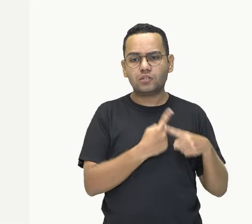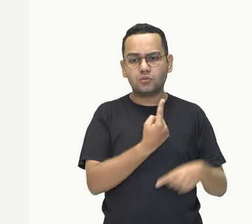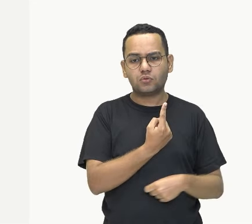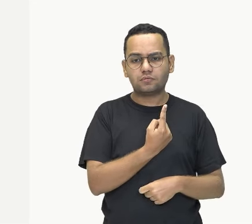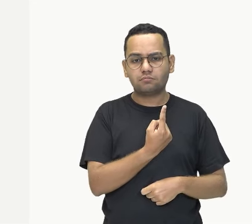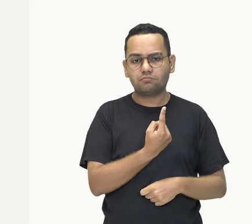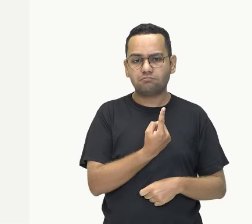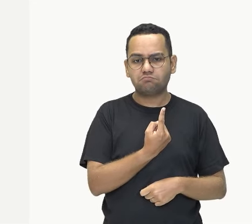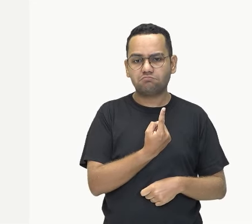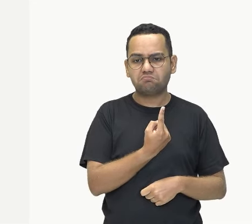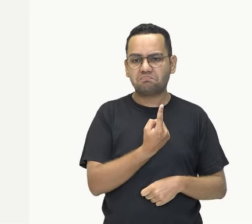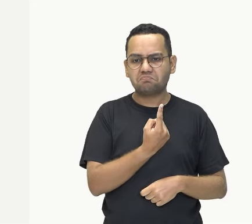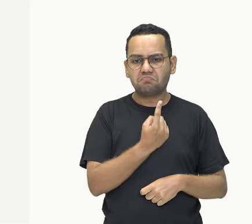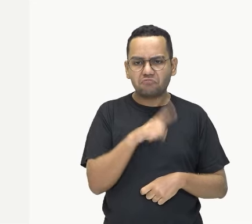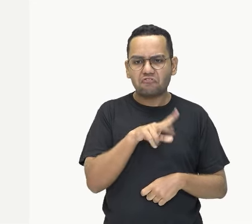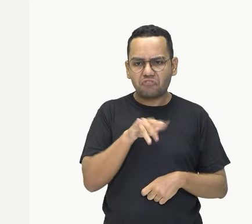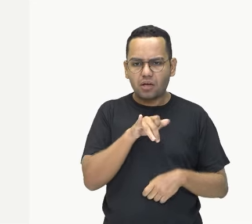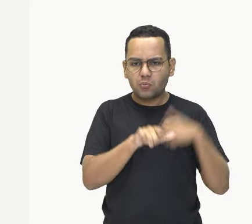alterar em nada, né?